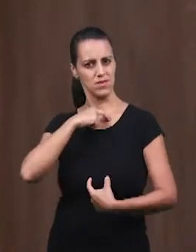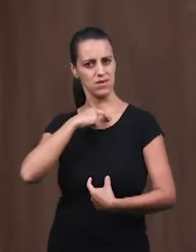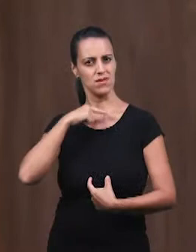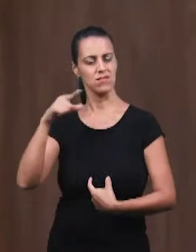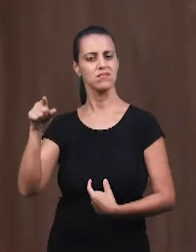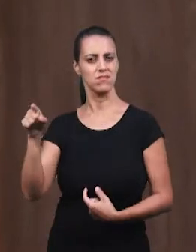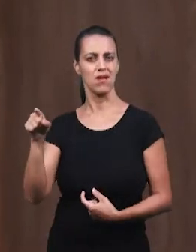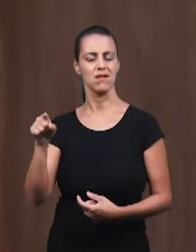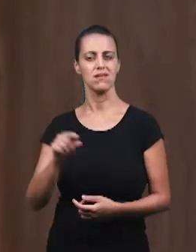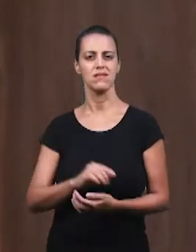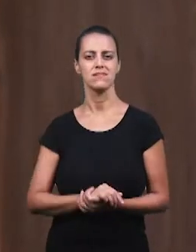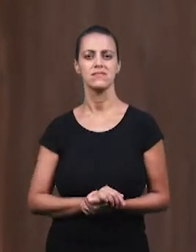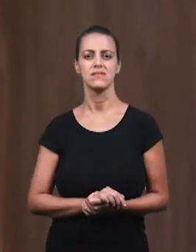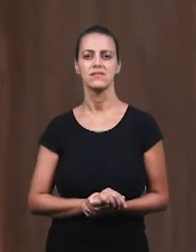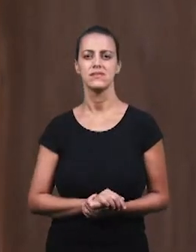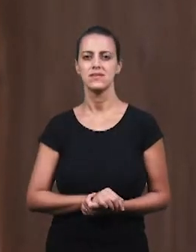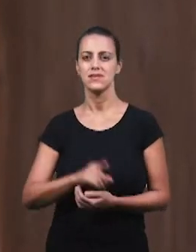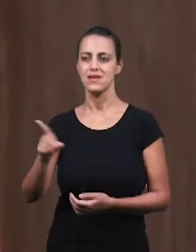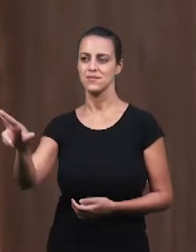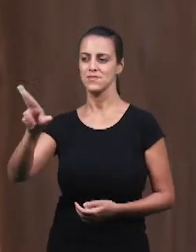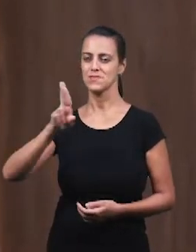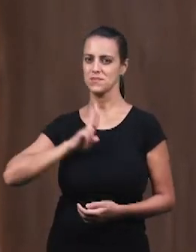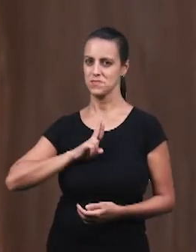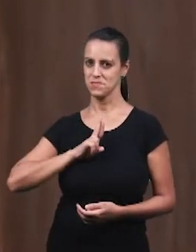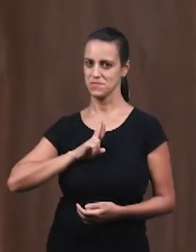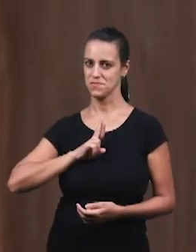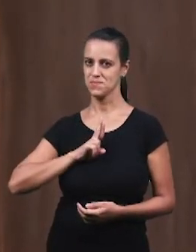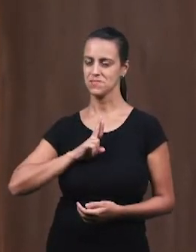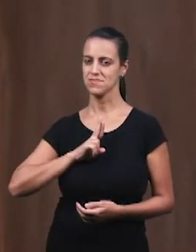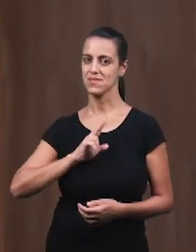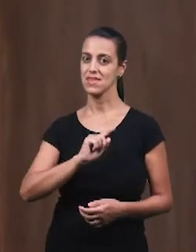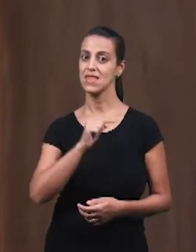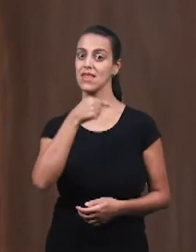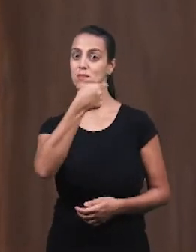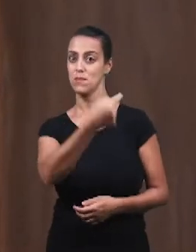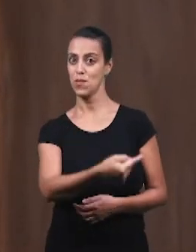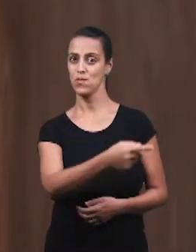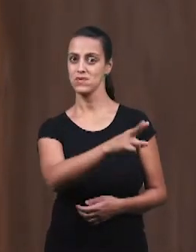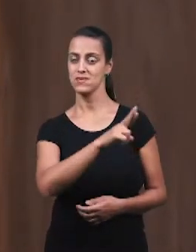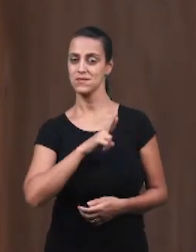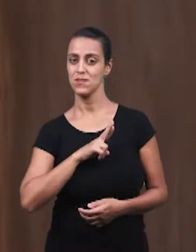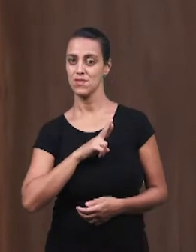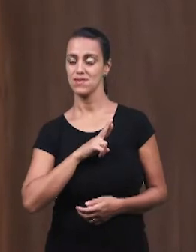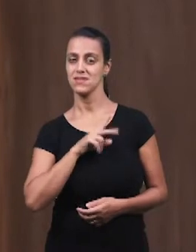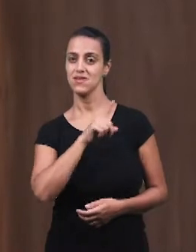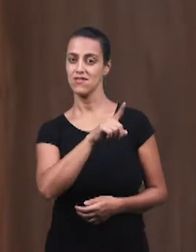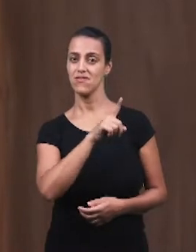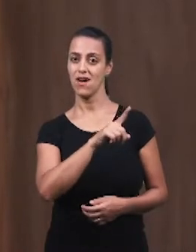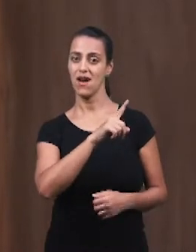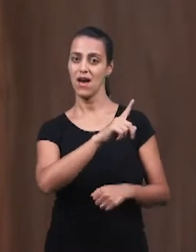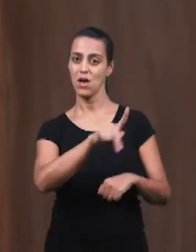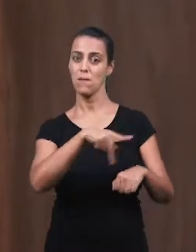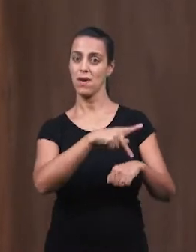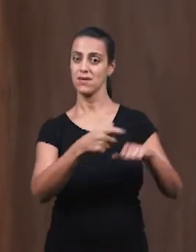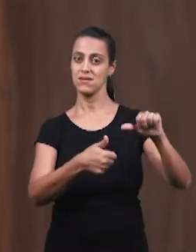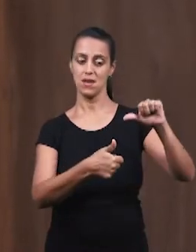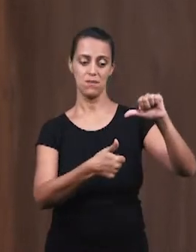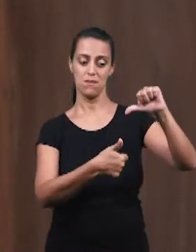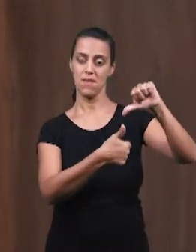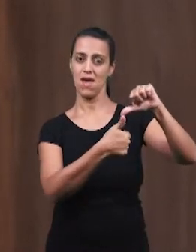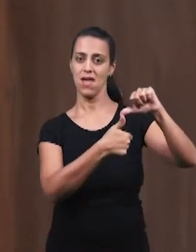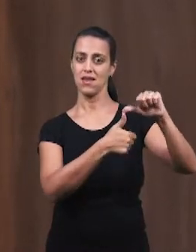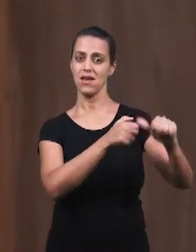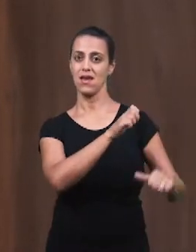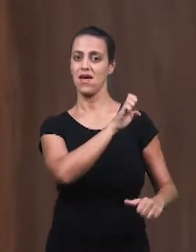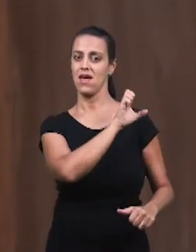igreja de Samambaia, em Brasília. Ele vai dar uma primeira resposta e depois iremos para El Salvador, lá na